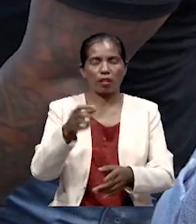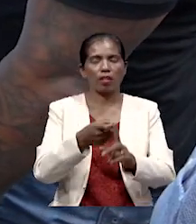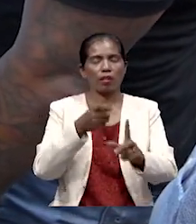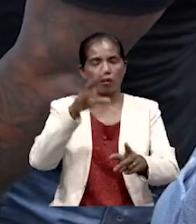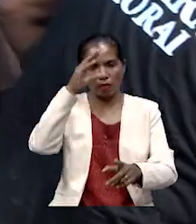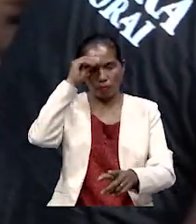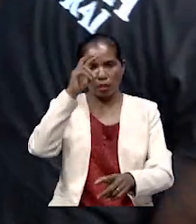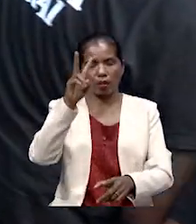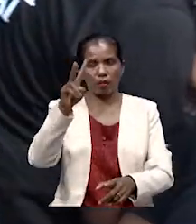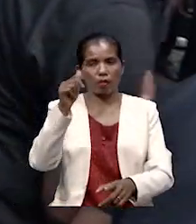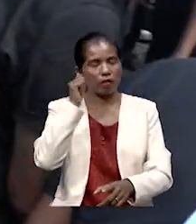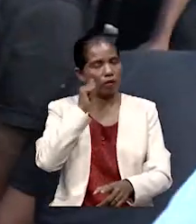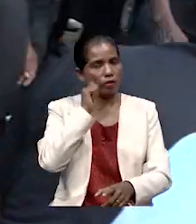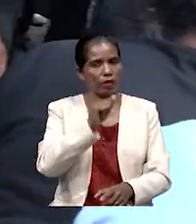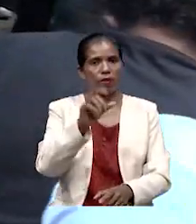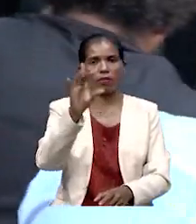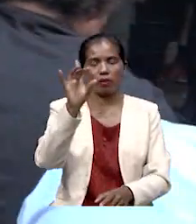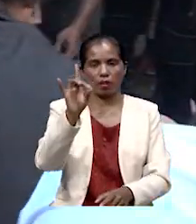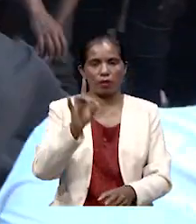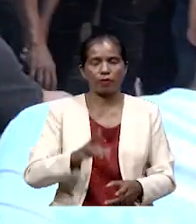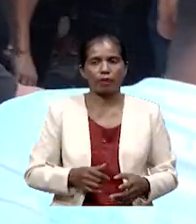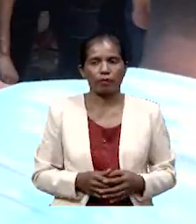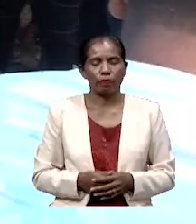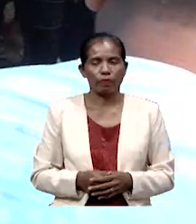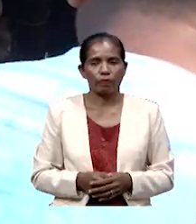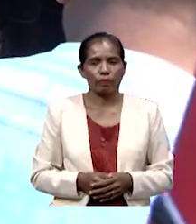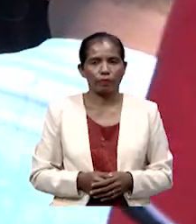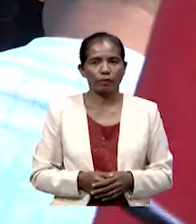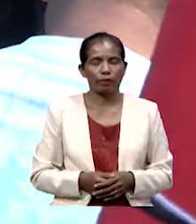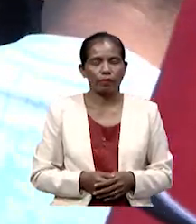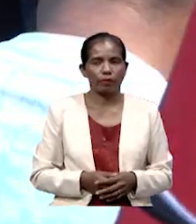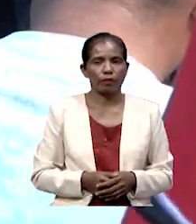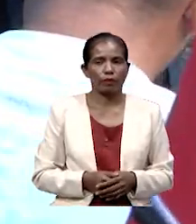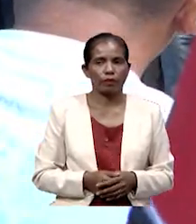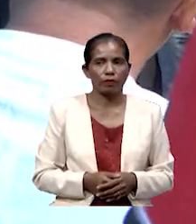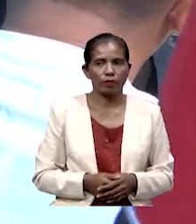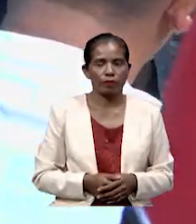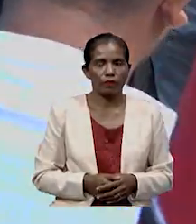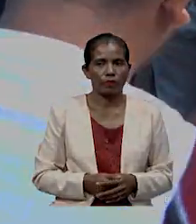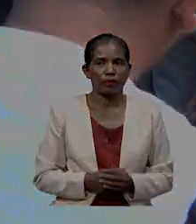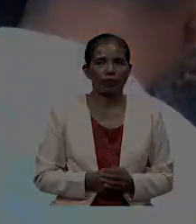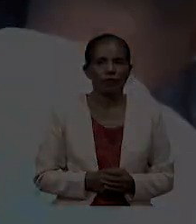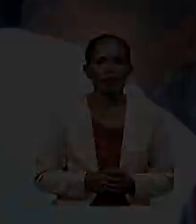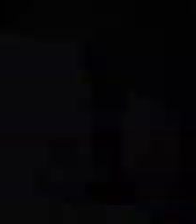mane rua fetohitu. Leopoldina de Carvalho, Jacinto Fuca, GMN.